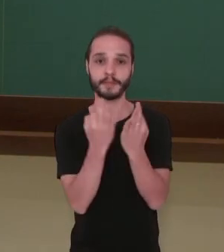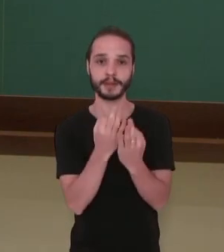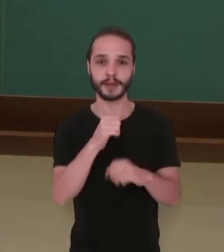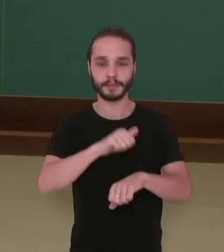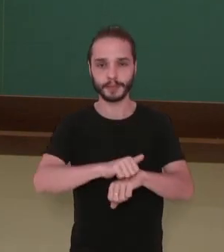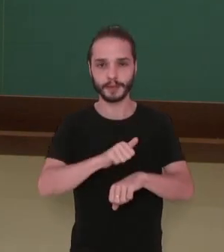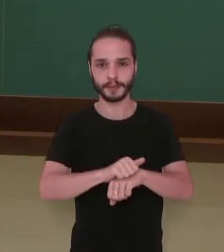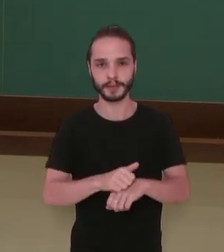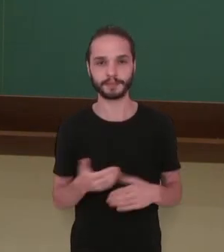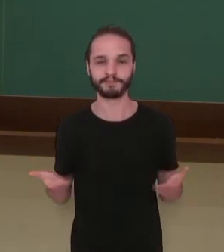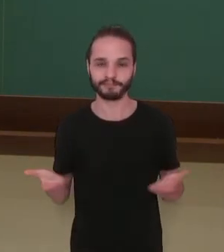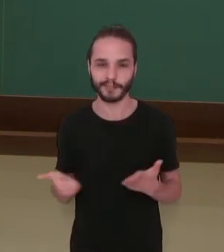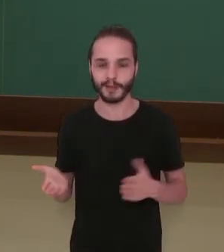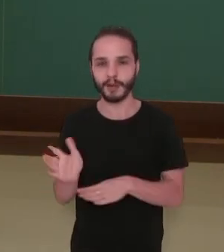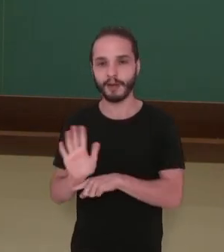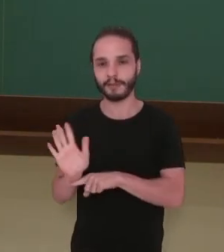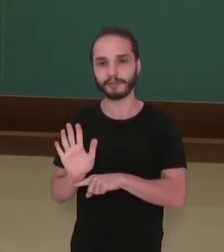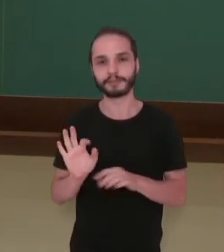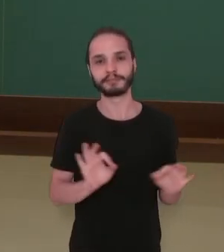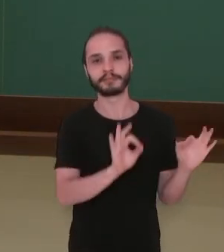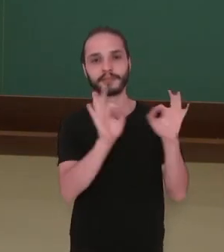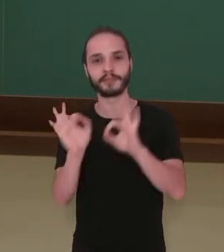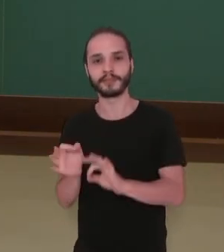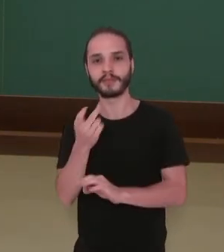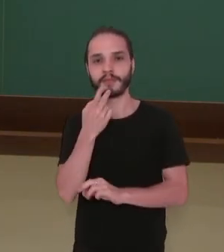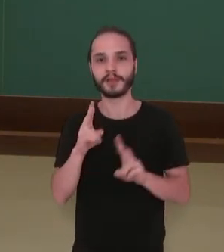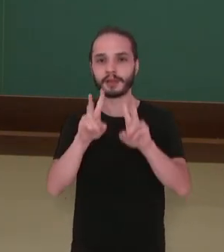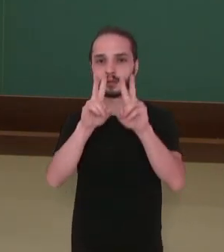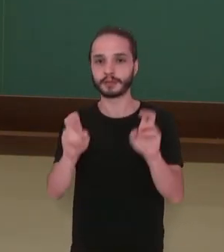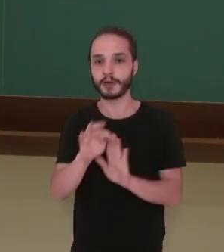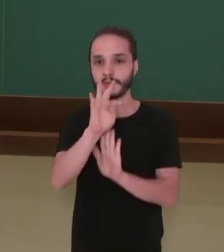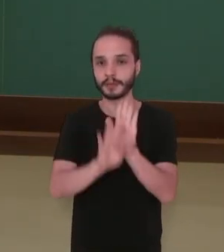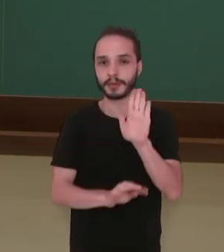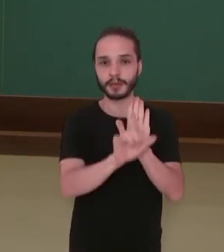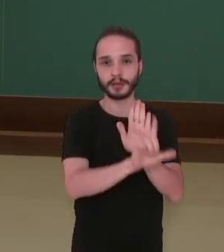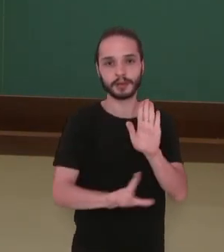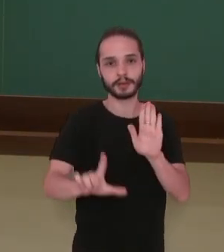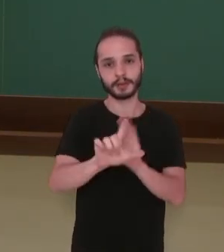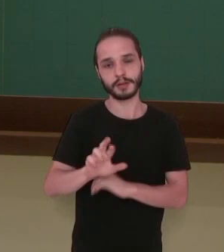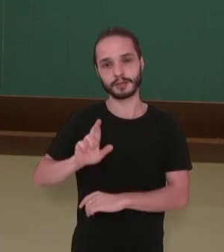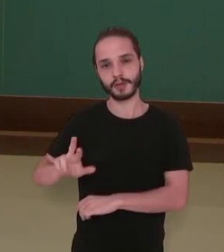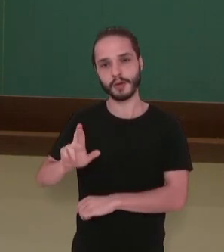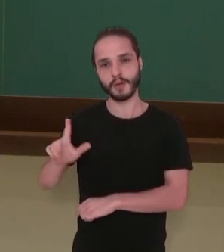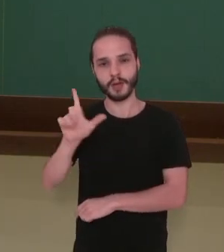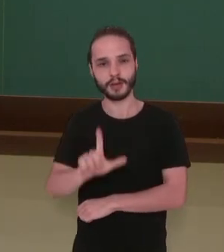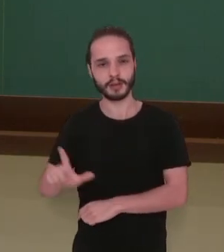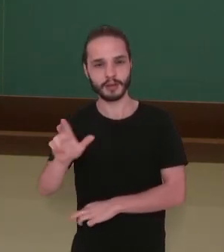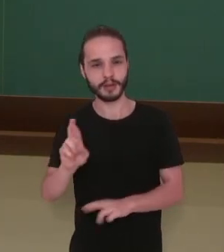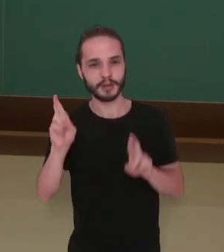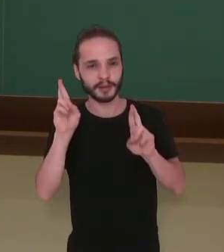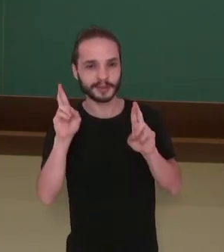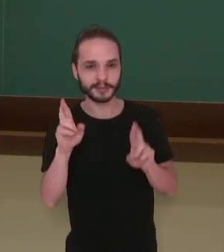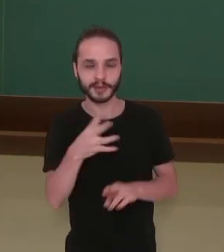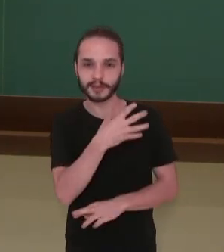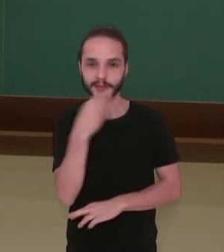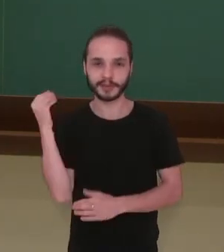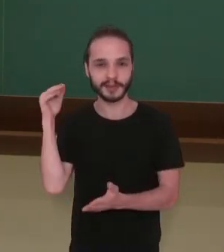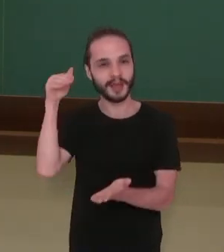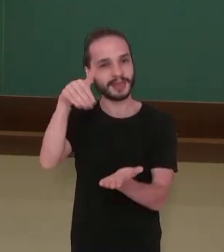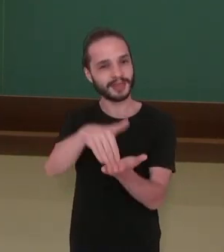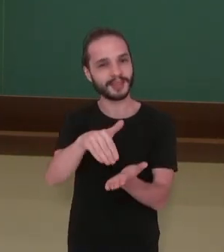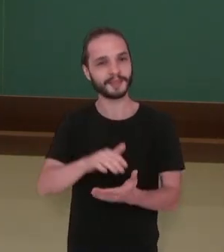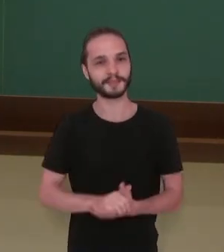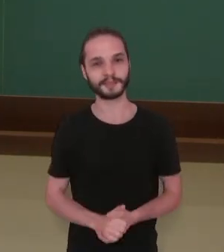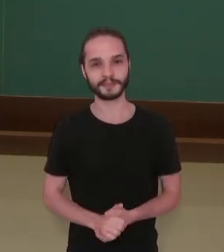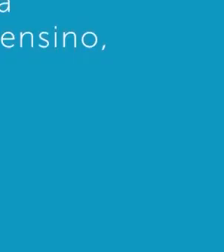Nesse vídeo, falamos sobre texto literário e não literário. Espero que vocês tenham gostado. Até breve!